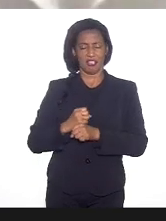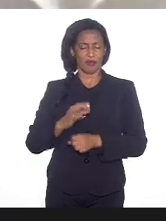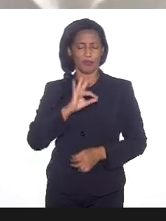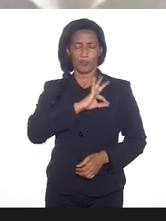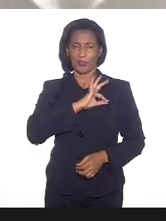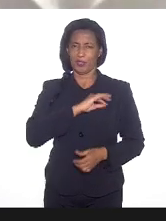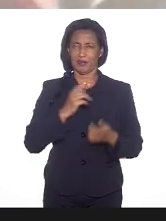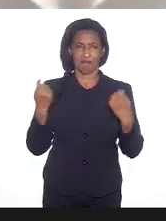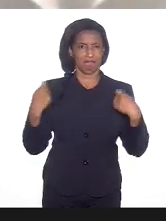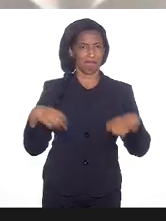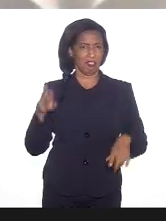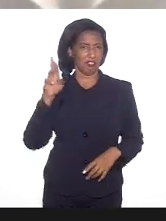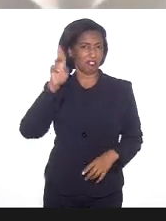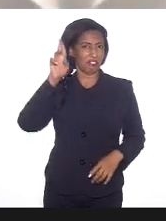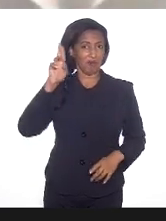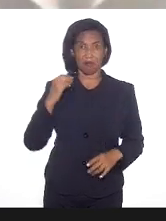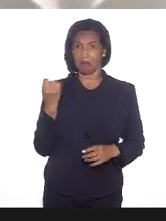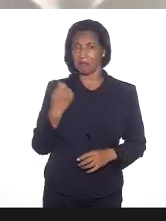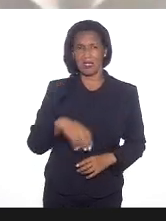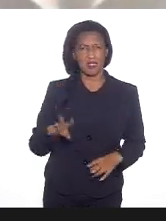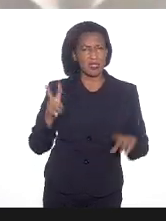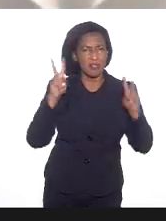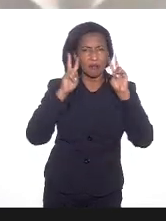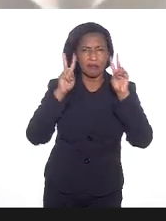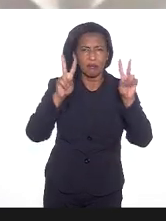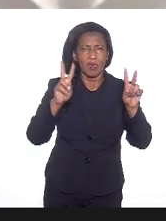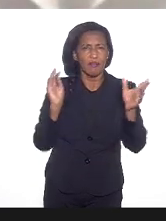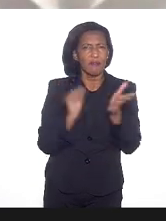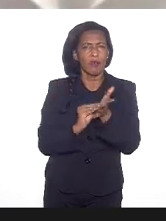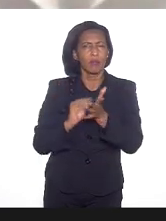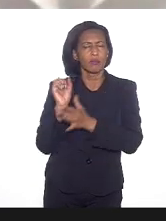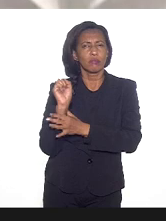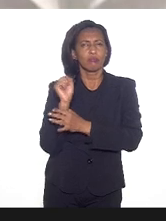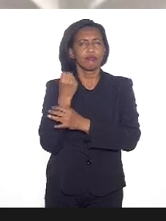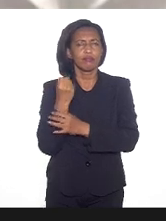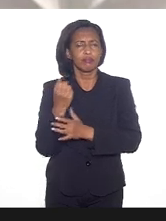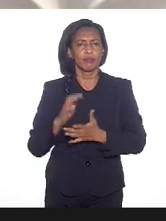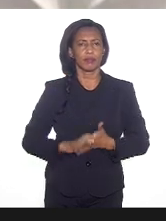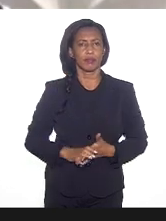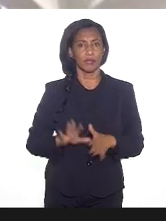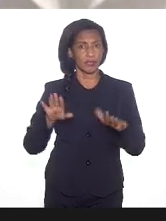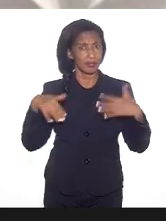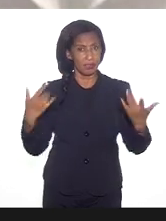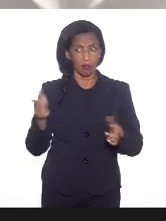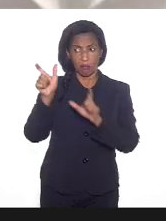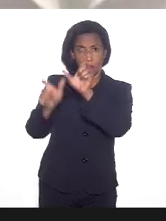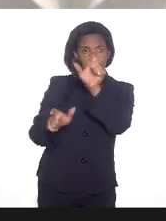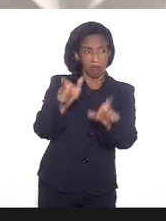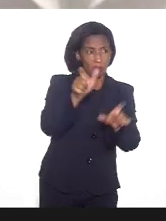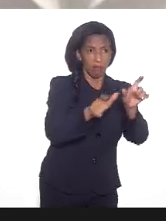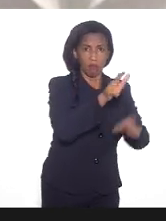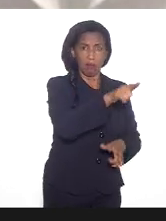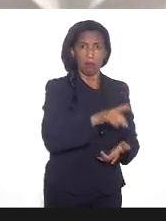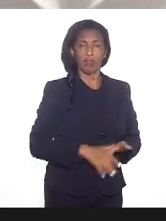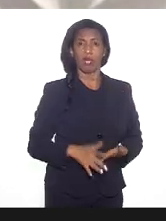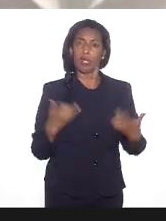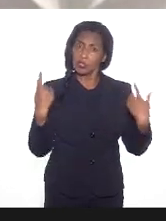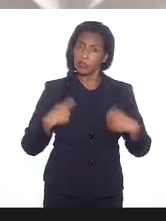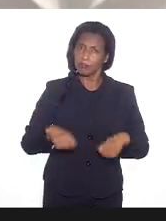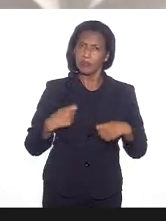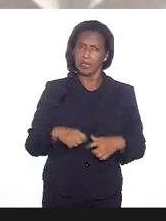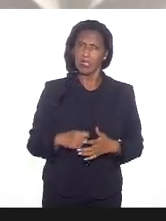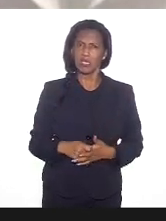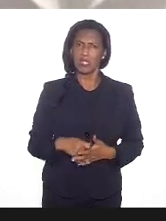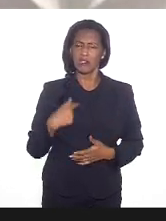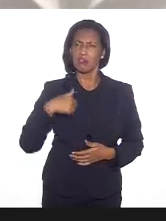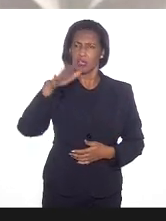precisava ser chefe de polícia, era visível a insegurança, né? Então, essas pessoas, elas precisam,